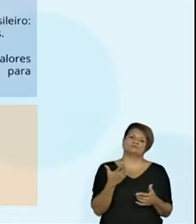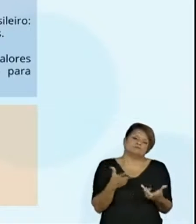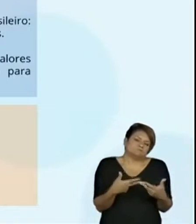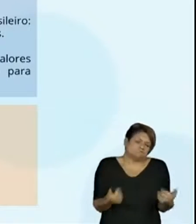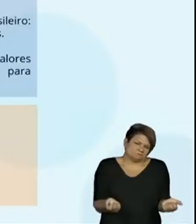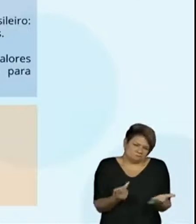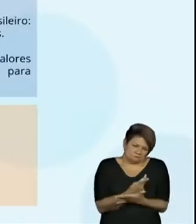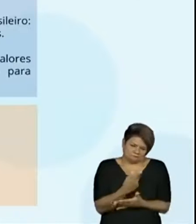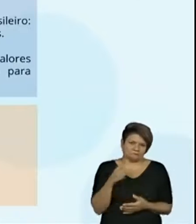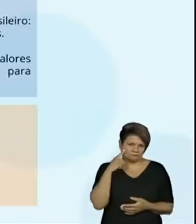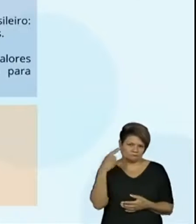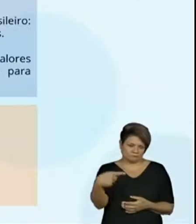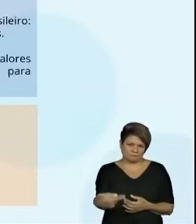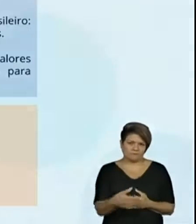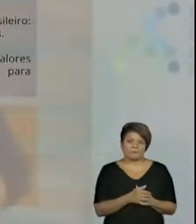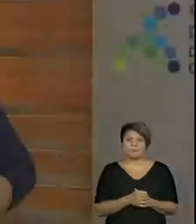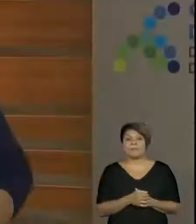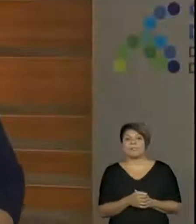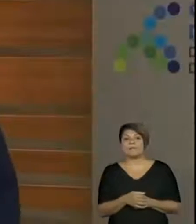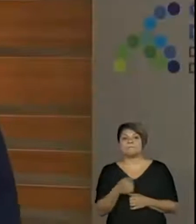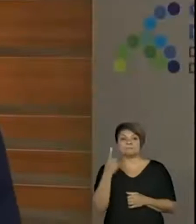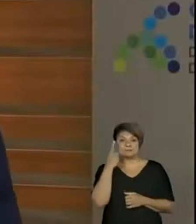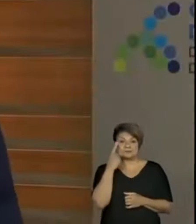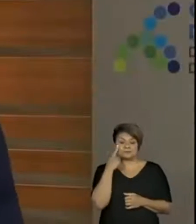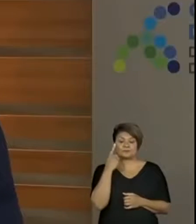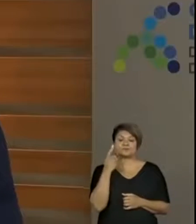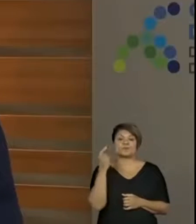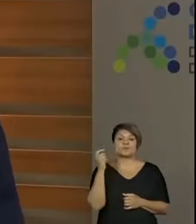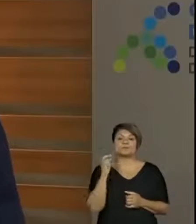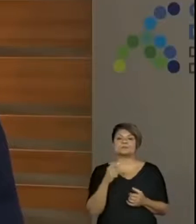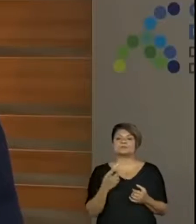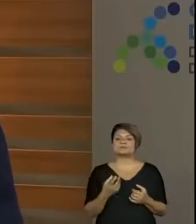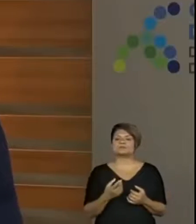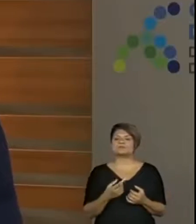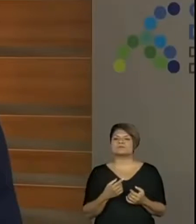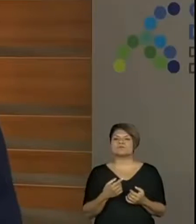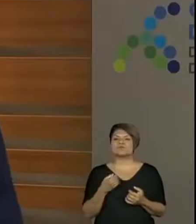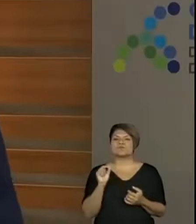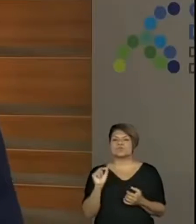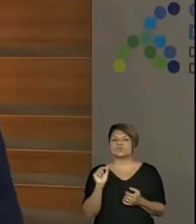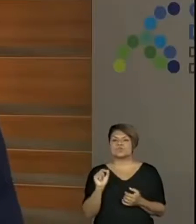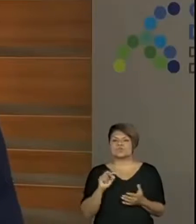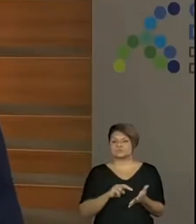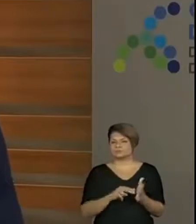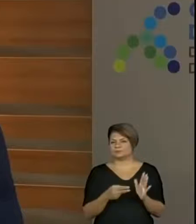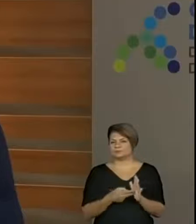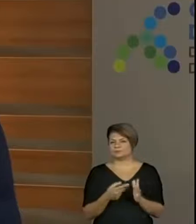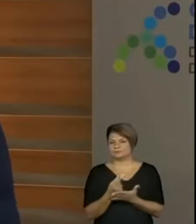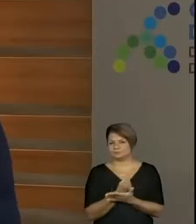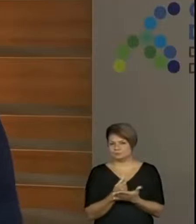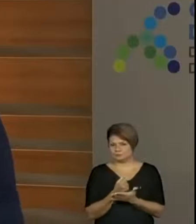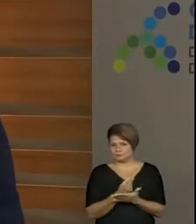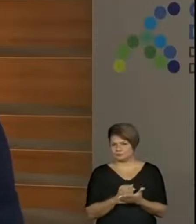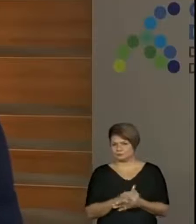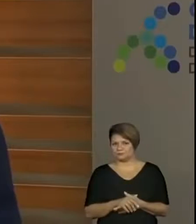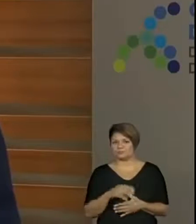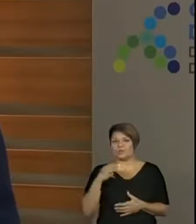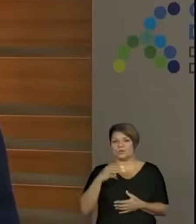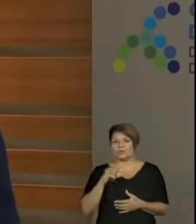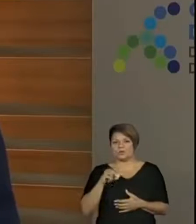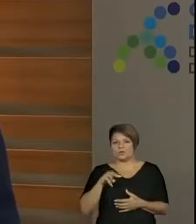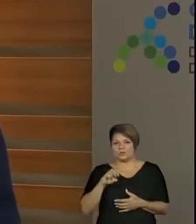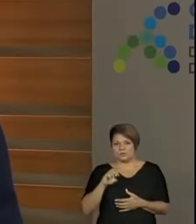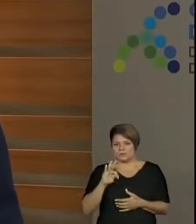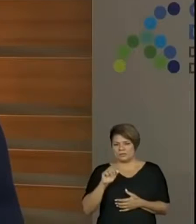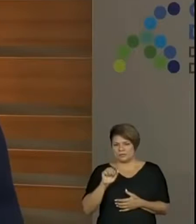só, a gente vai pensar um pouquinho o que é esse sistema monetário. Às vezes a gente fala dessas palavras, porque também